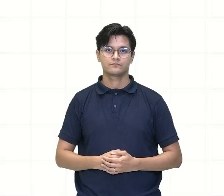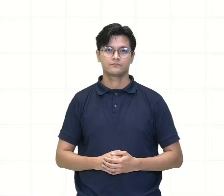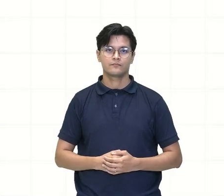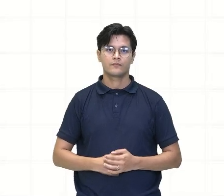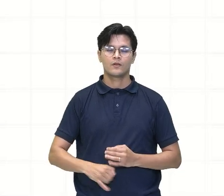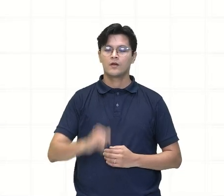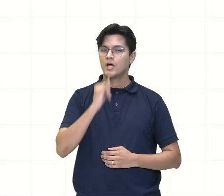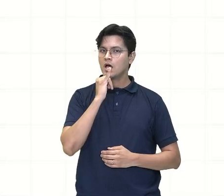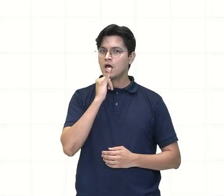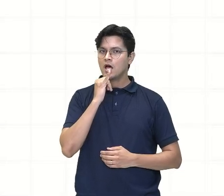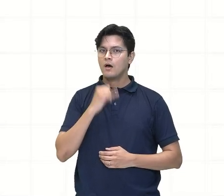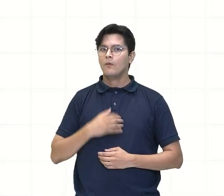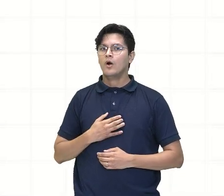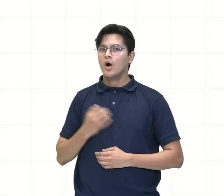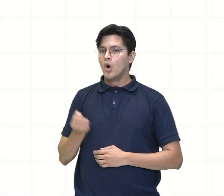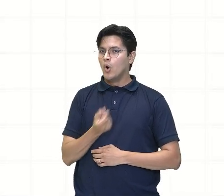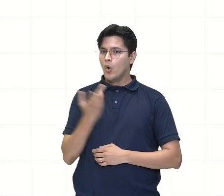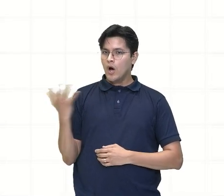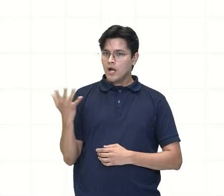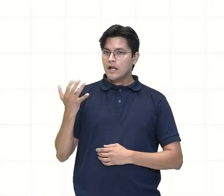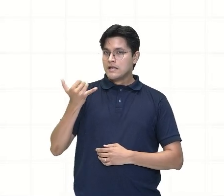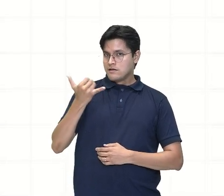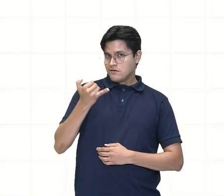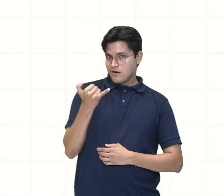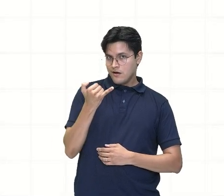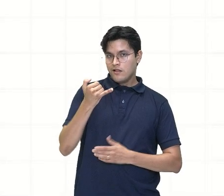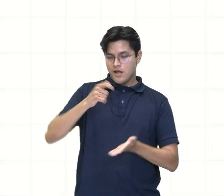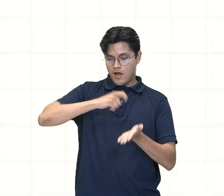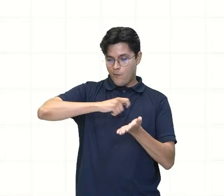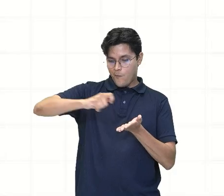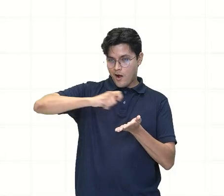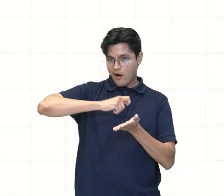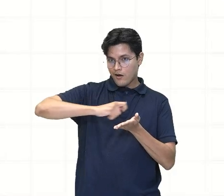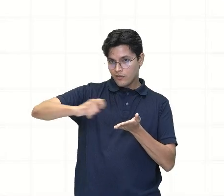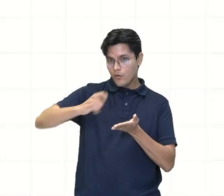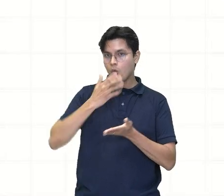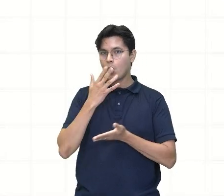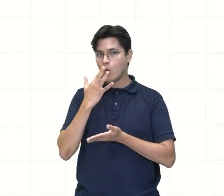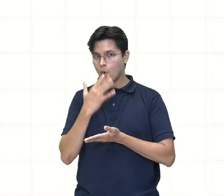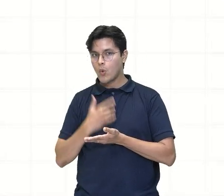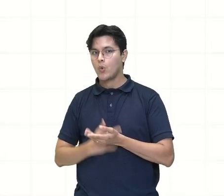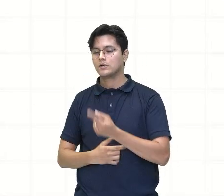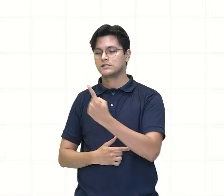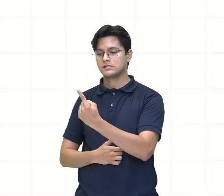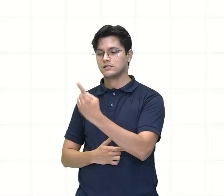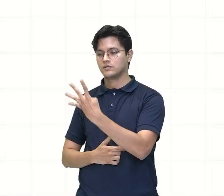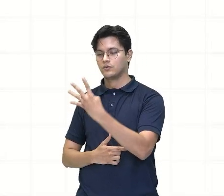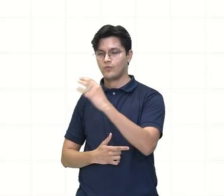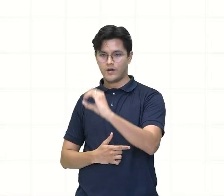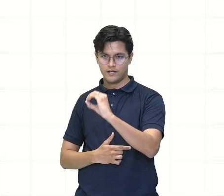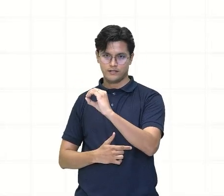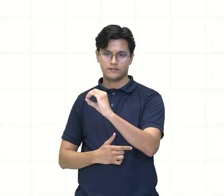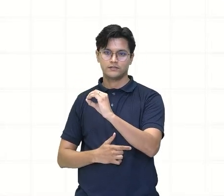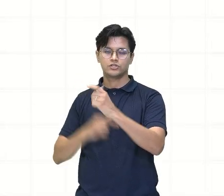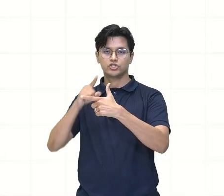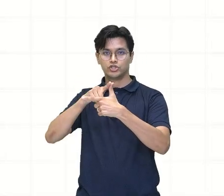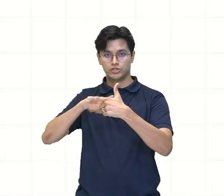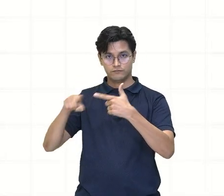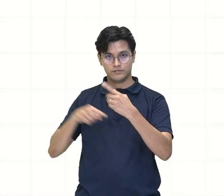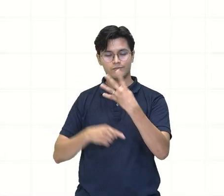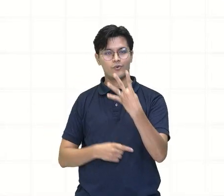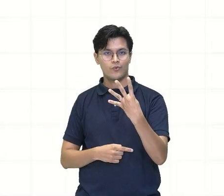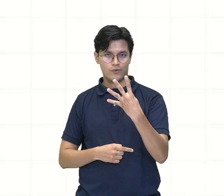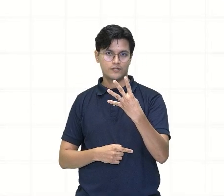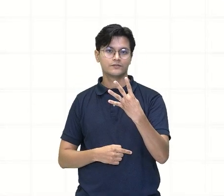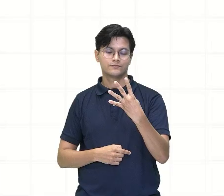vamos dividir em bloquinhos de 4. Então, são 140 marcadores de texto. Em bloquinhos com 4,